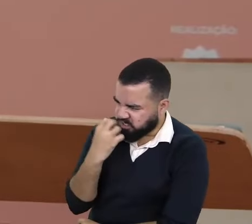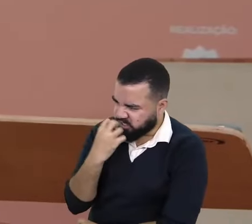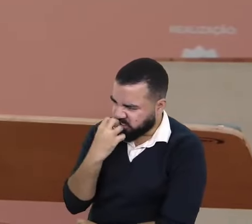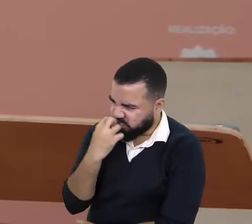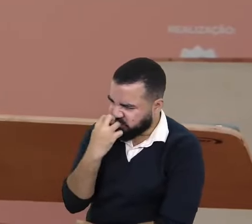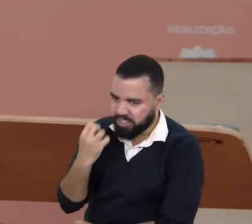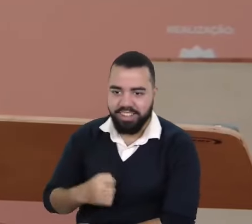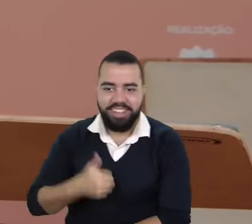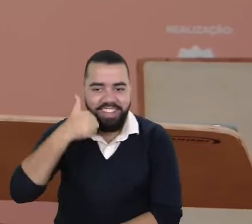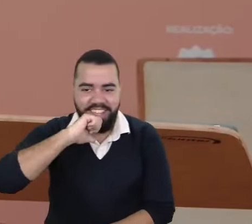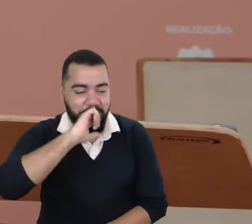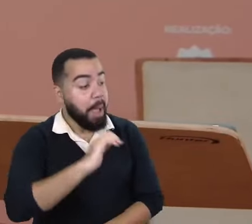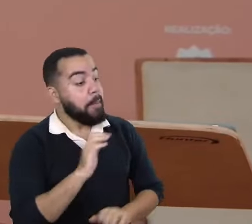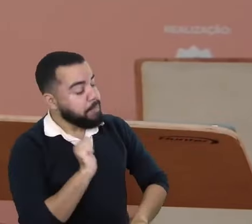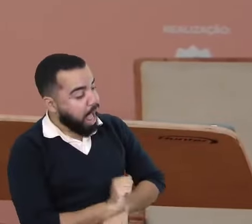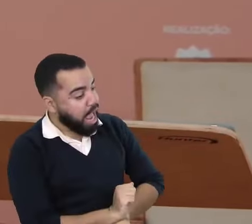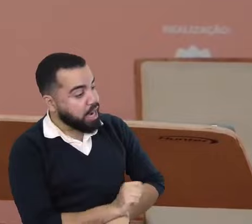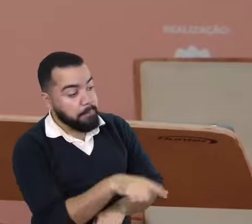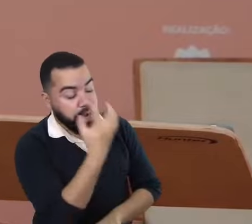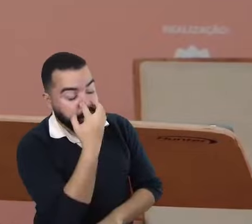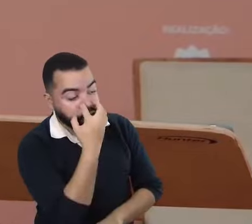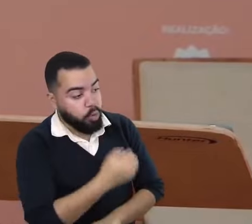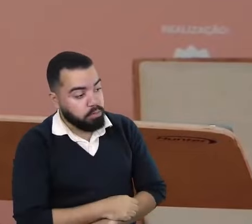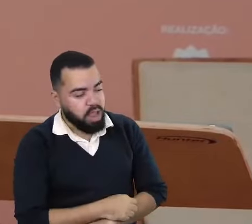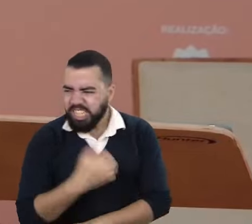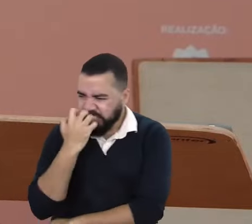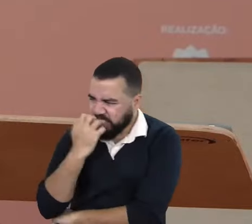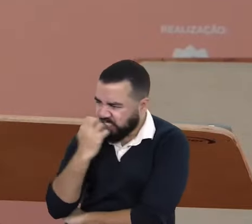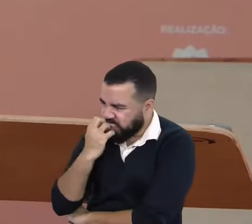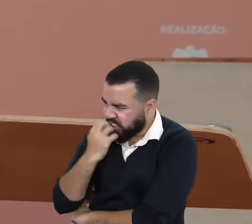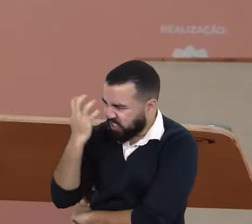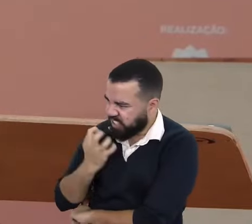Minha mãe falou assim, Thalita, para de rosnar, sabia que você está rosnando? E eu...